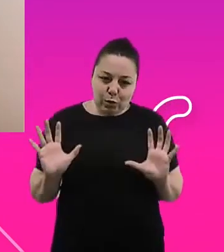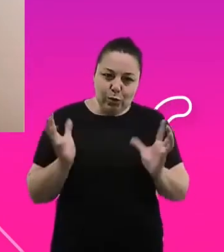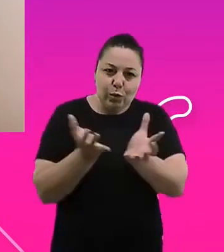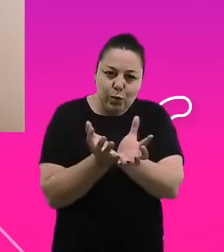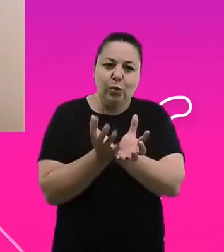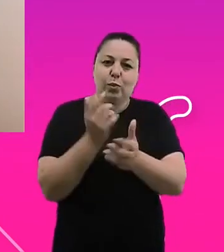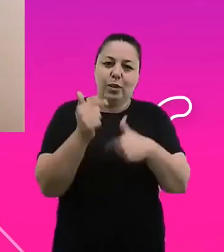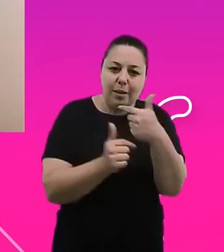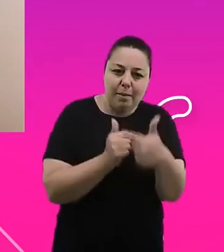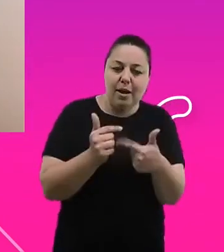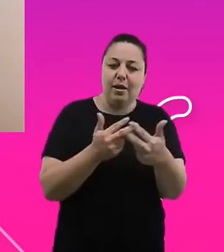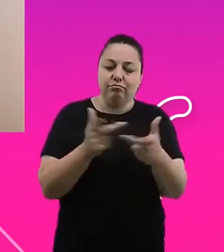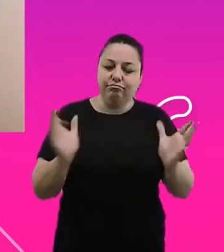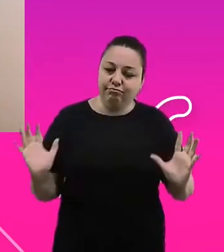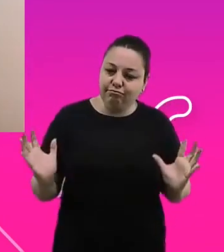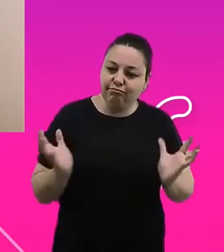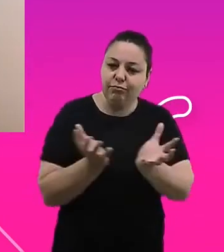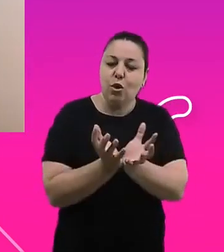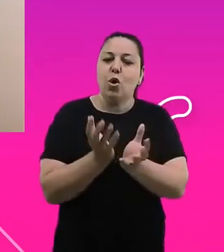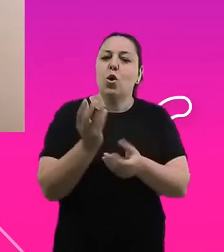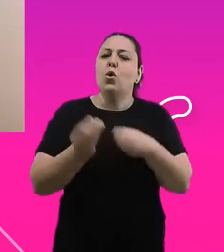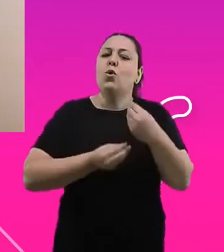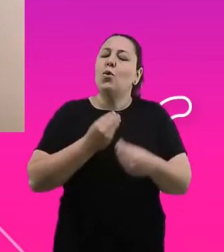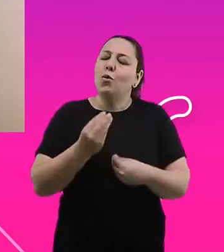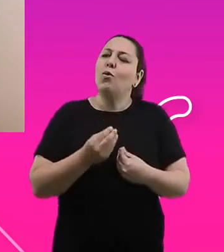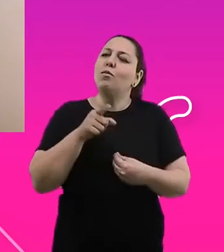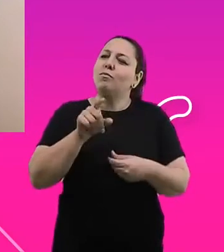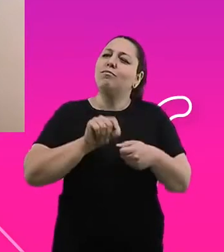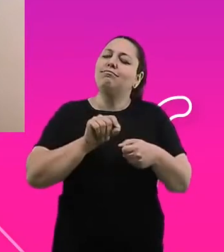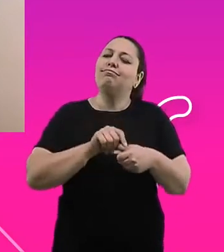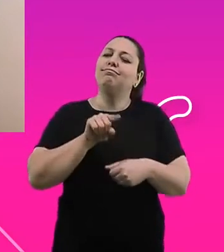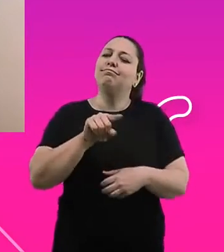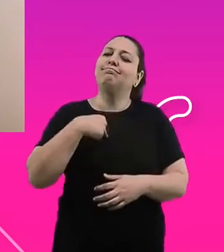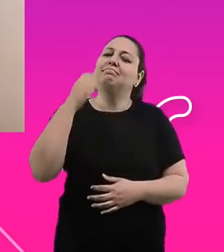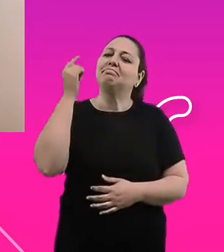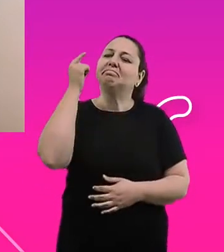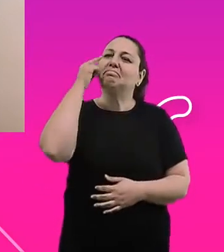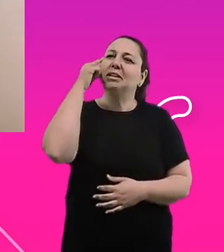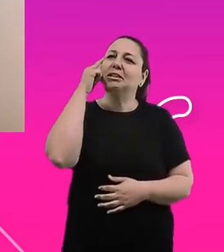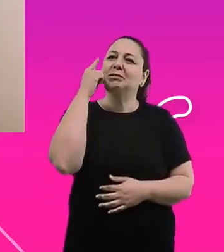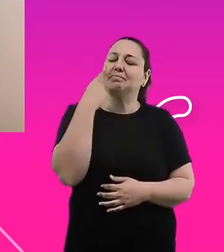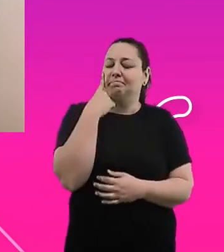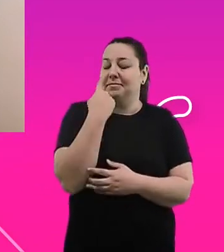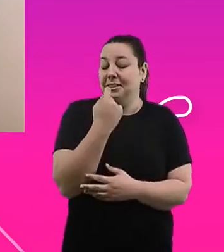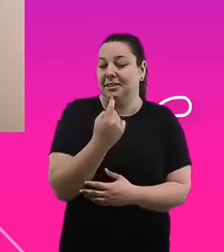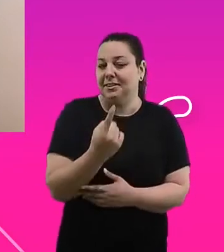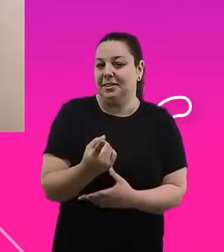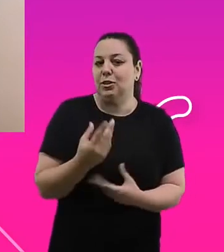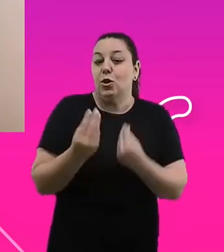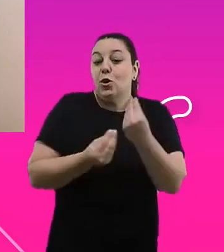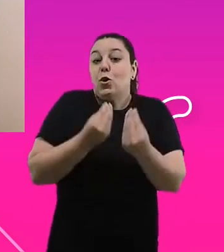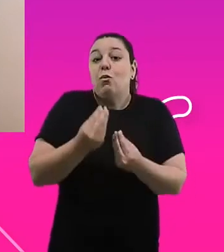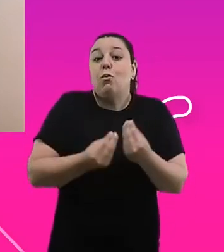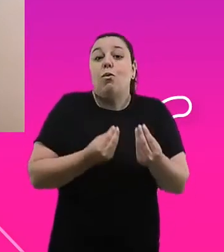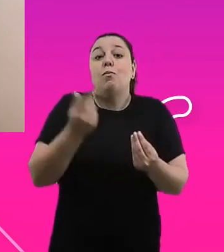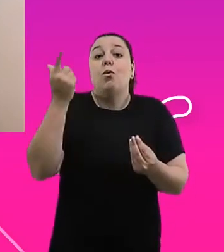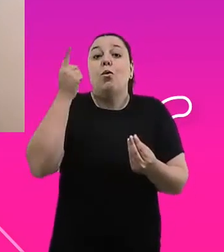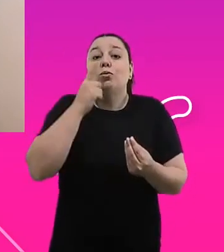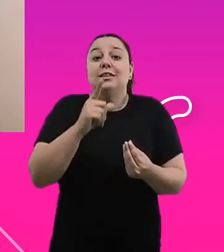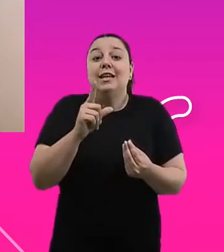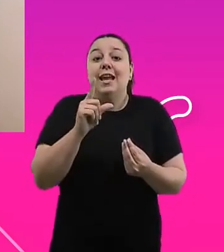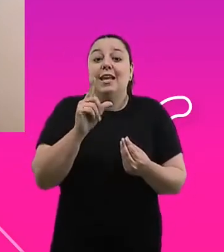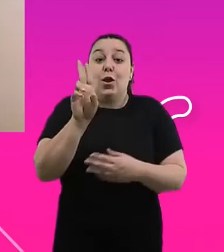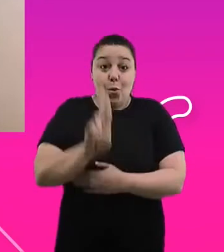queria saber se algum de vocês arrisca uma resposta, porque essa pergunta eu achei bem, bem interessante. Como que a gente traz o slow, né,